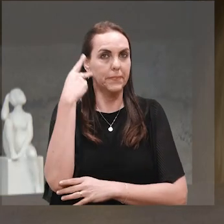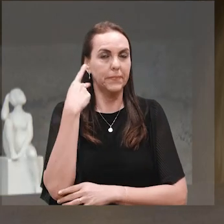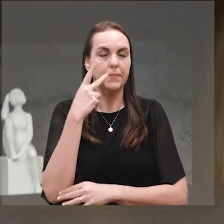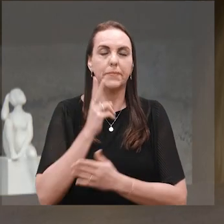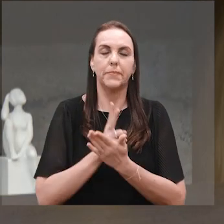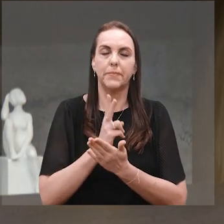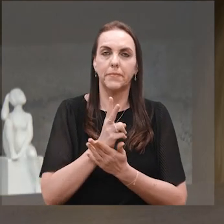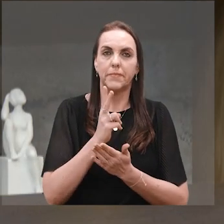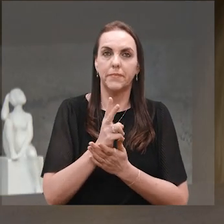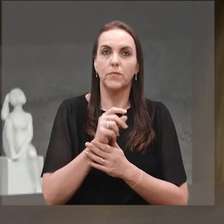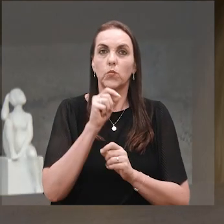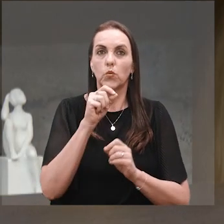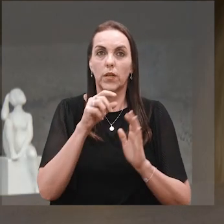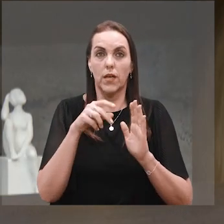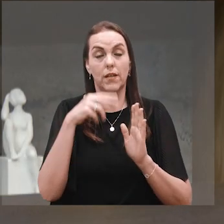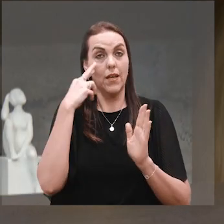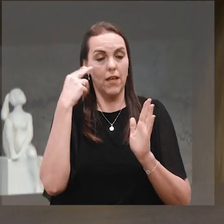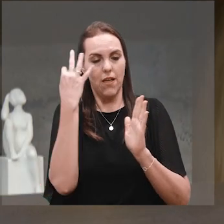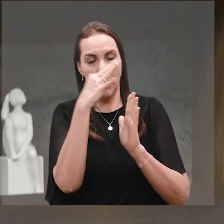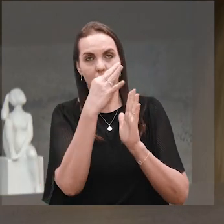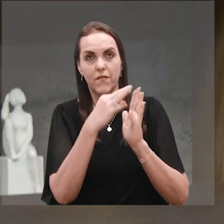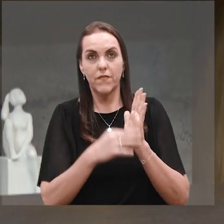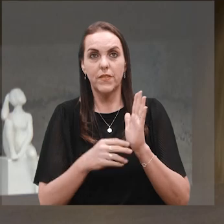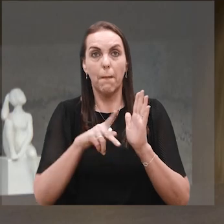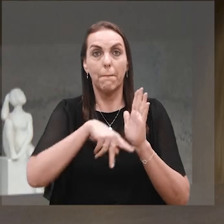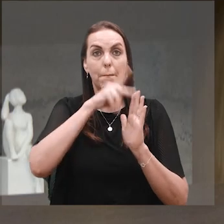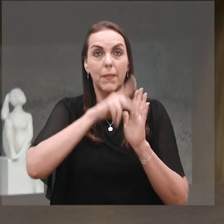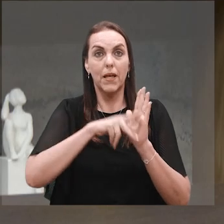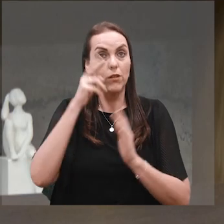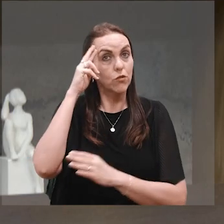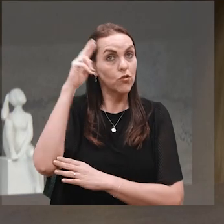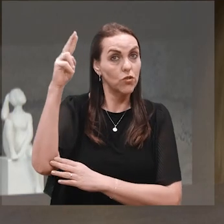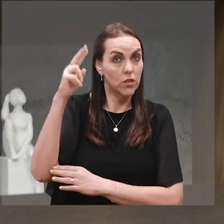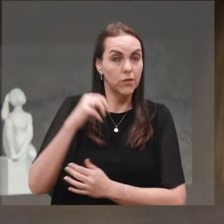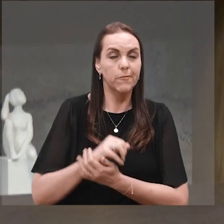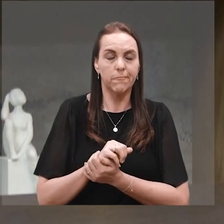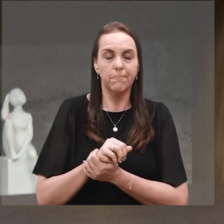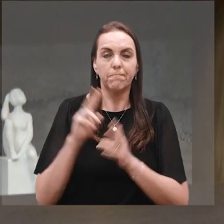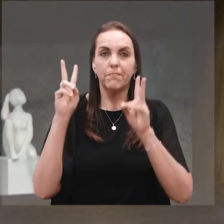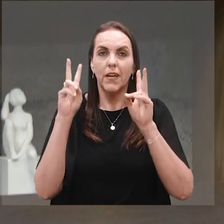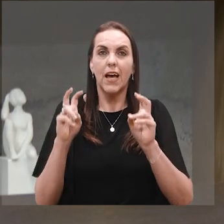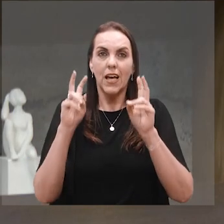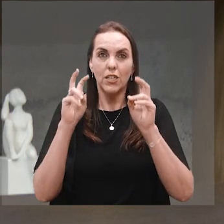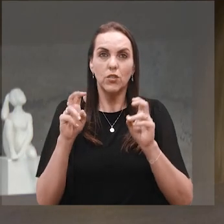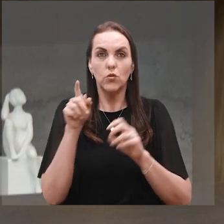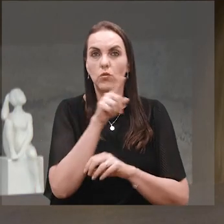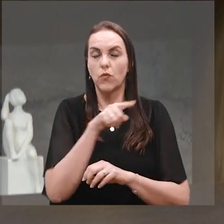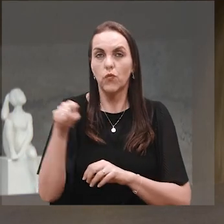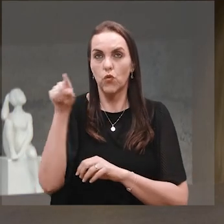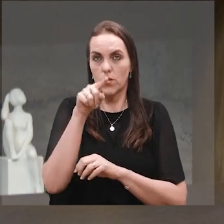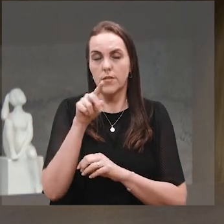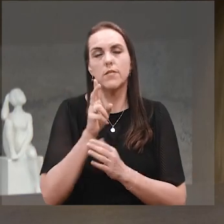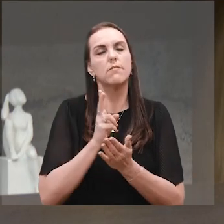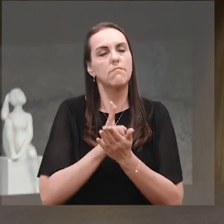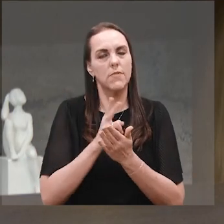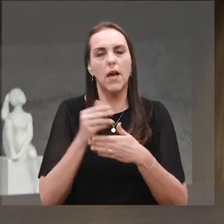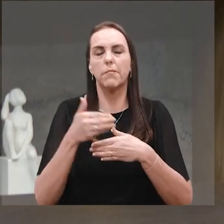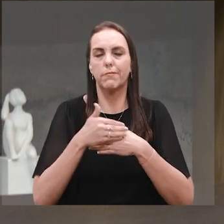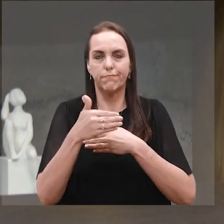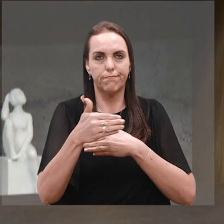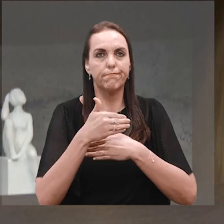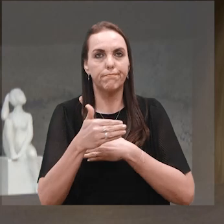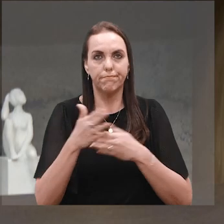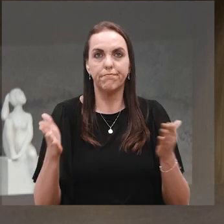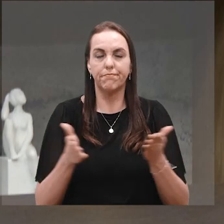vereadores, que diz respeito à revisão do plano diretor. É um assunto com o qual vocês depararão no